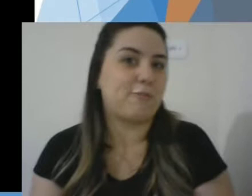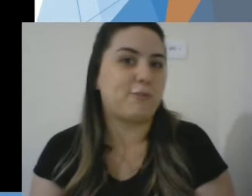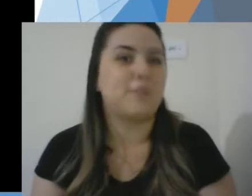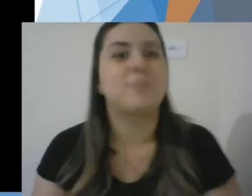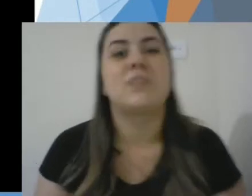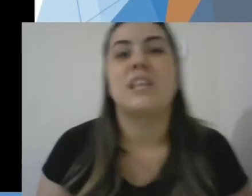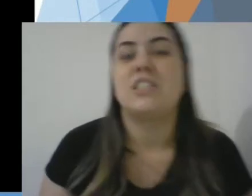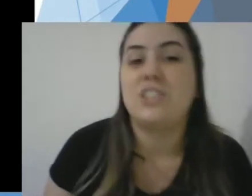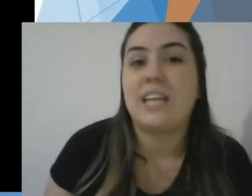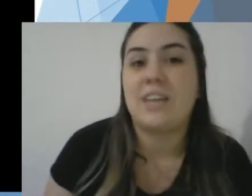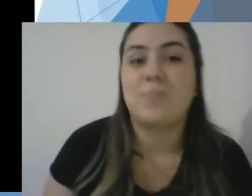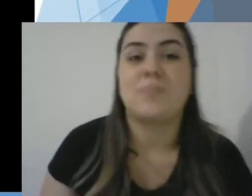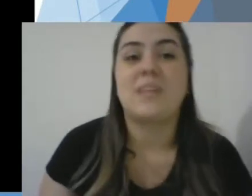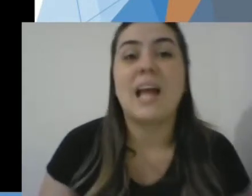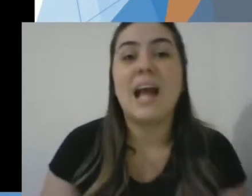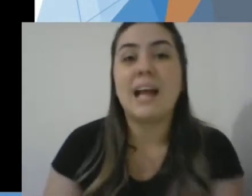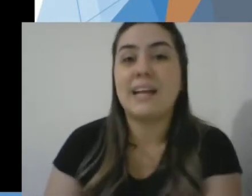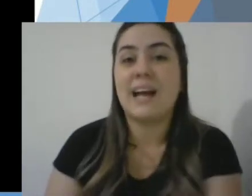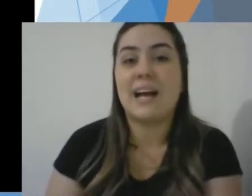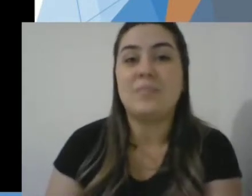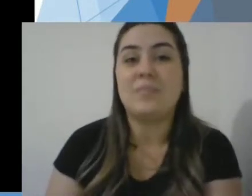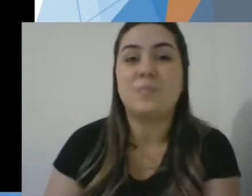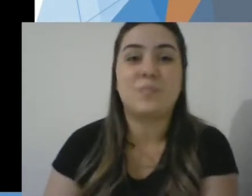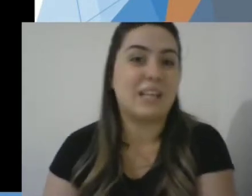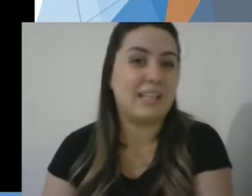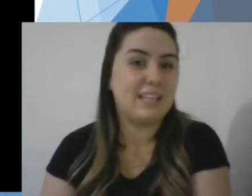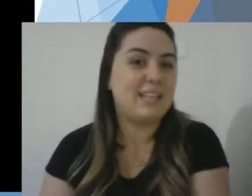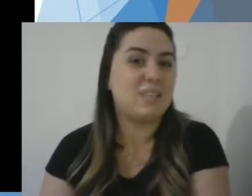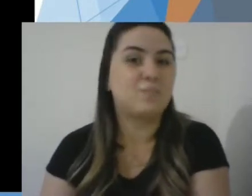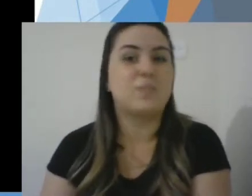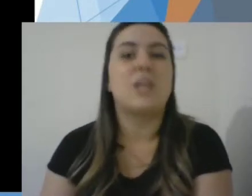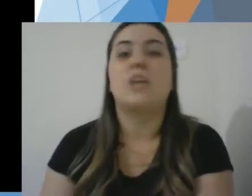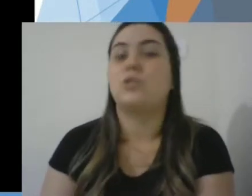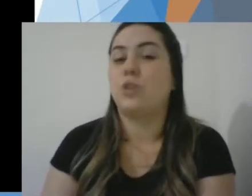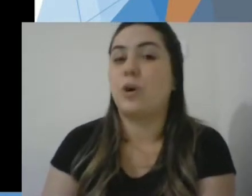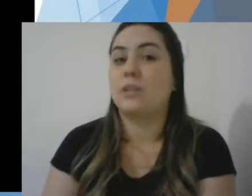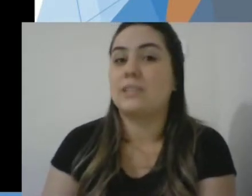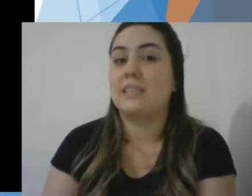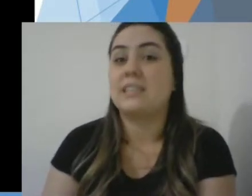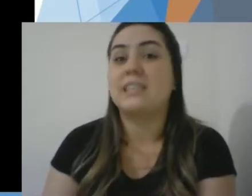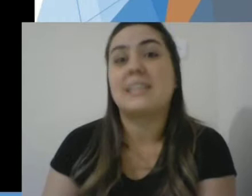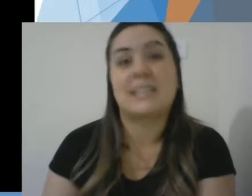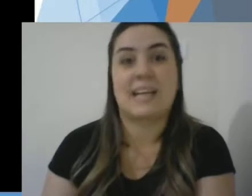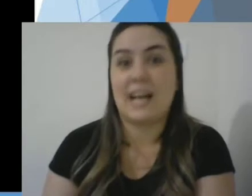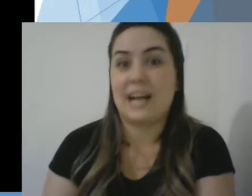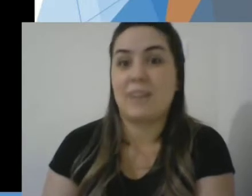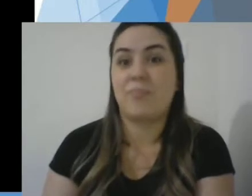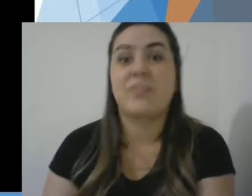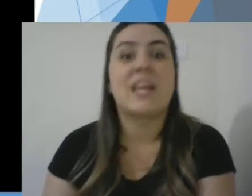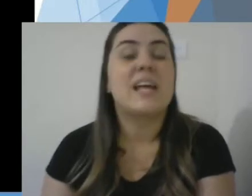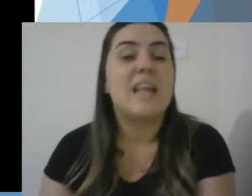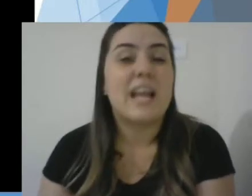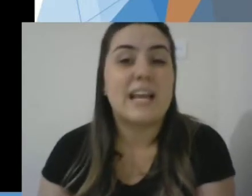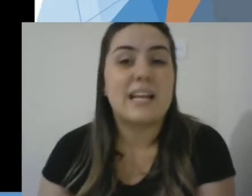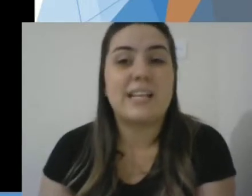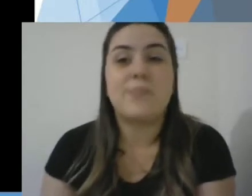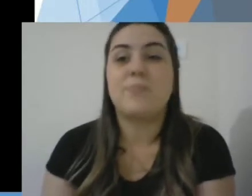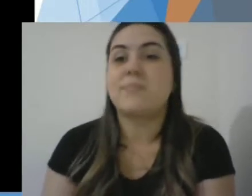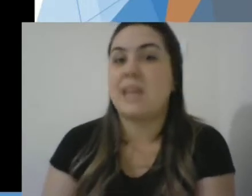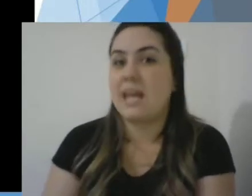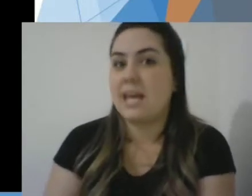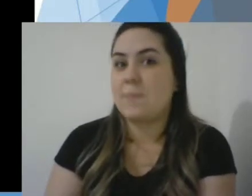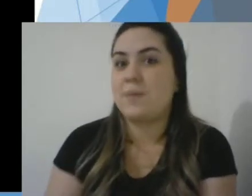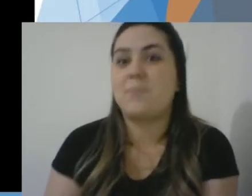F, G, H, I, J, K,